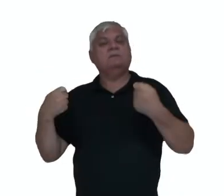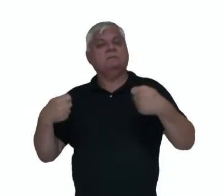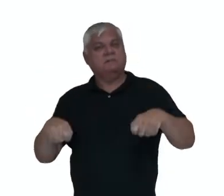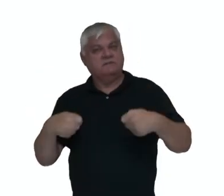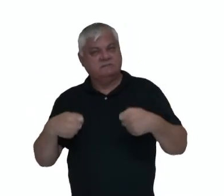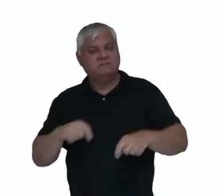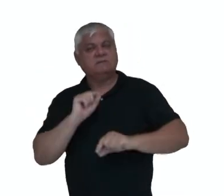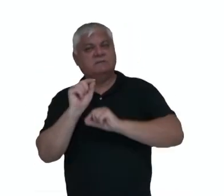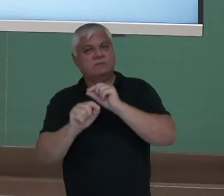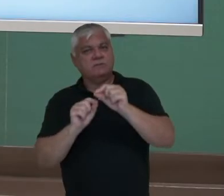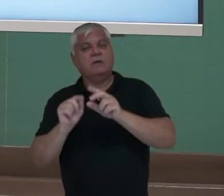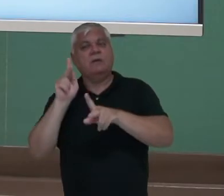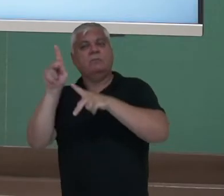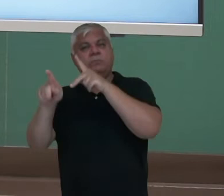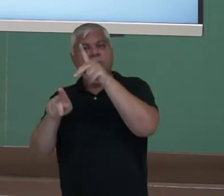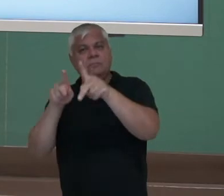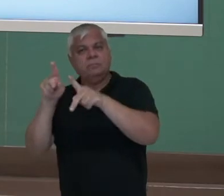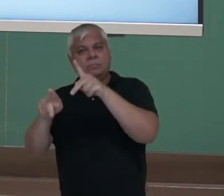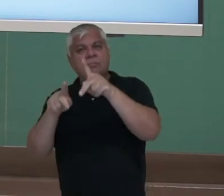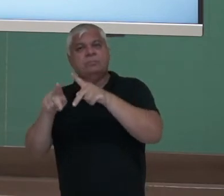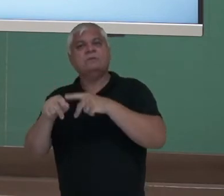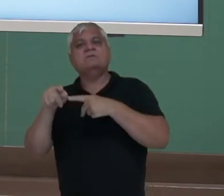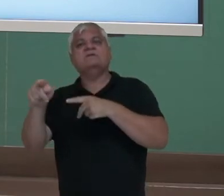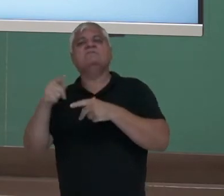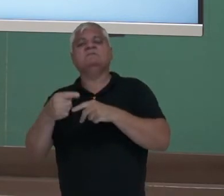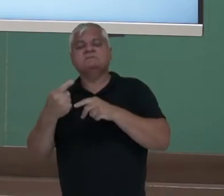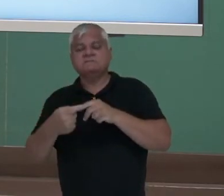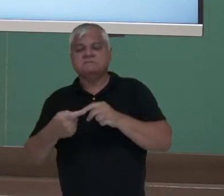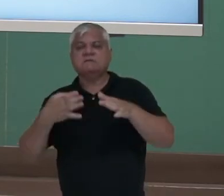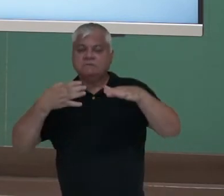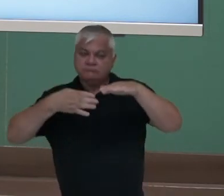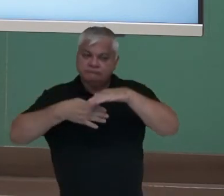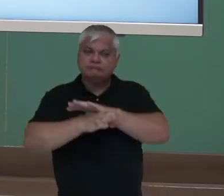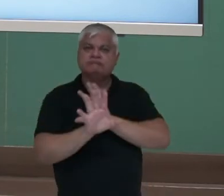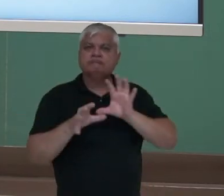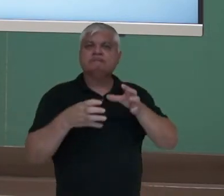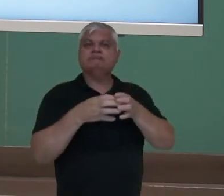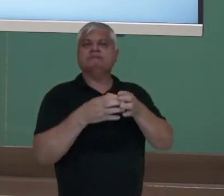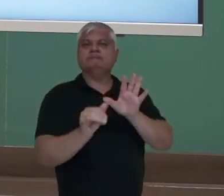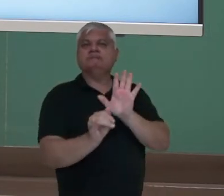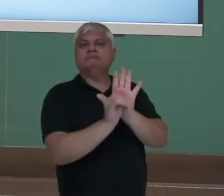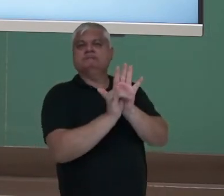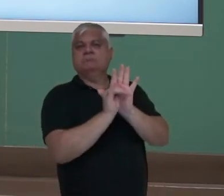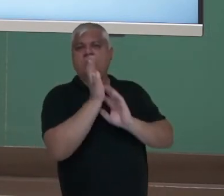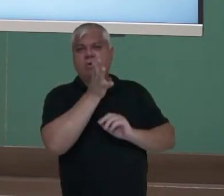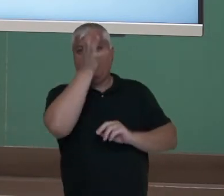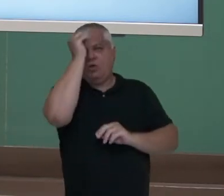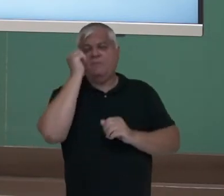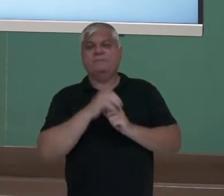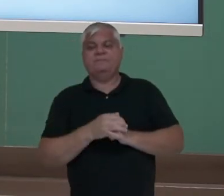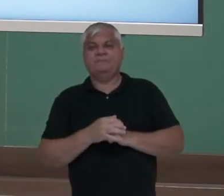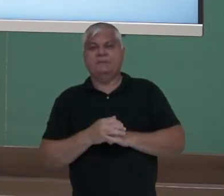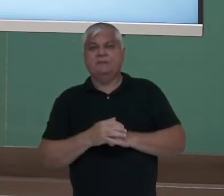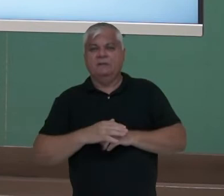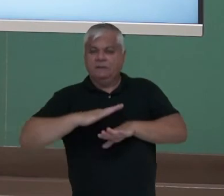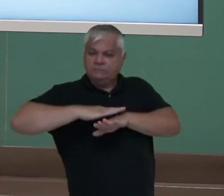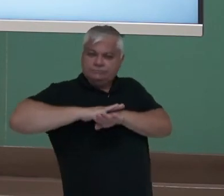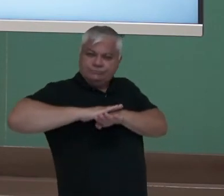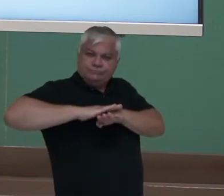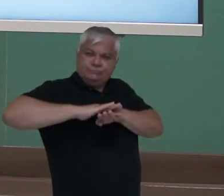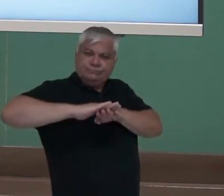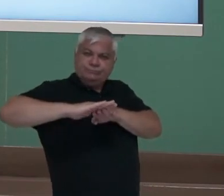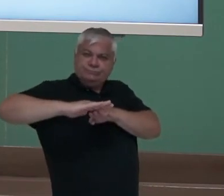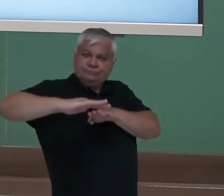trazer essa população, fazendo com que ela se sinta pertencente ao Império Romano. A construção de estradas ligando aí, né,